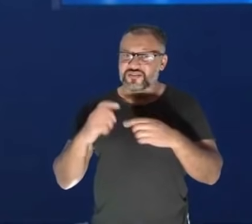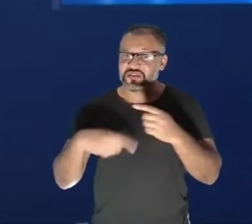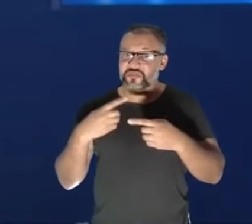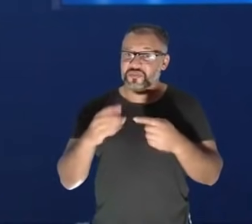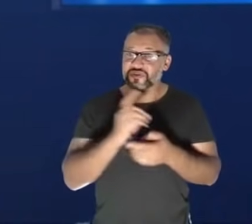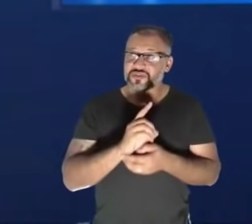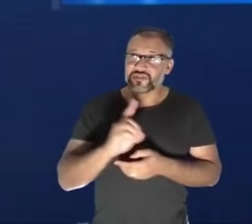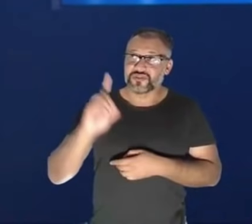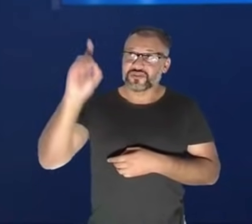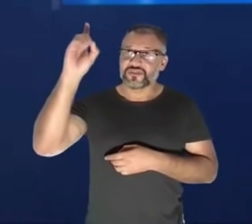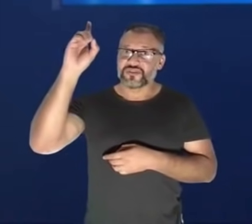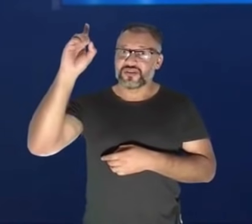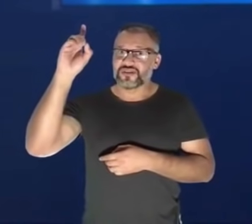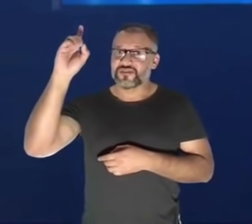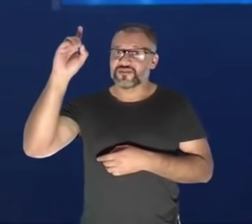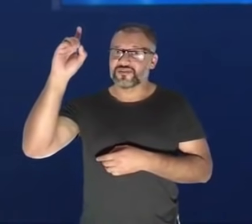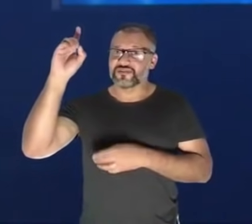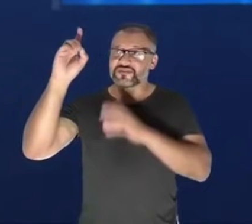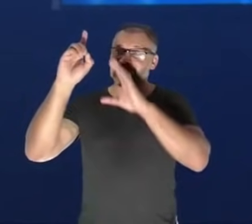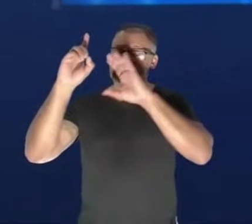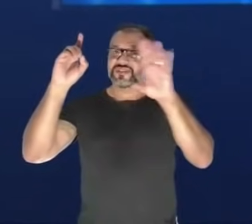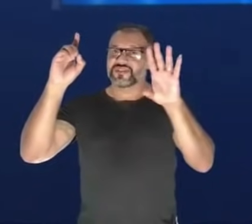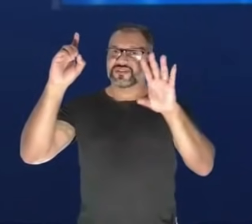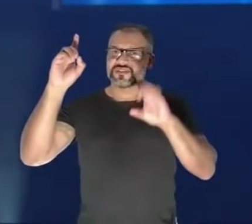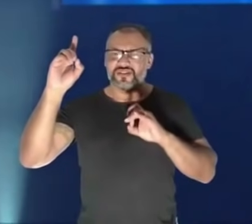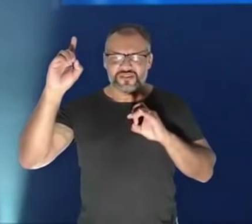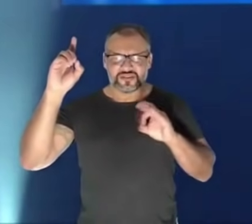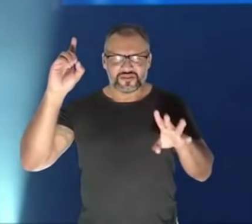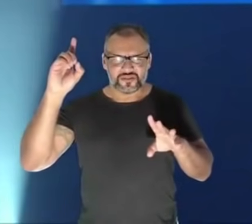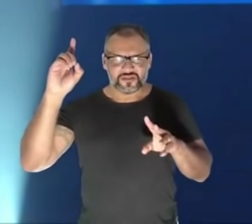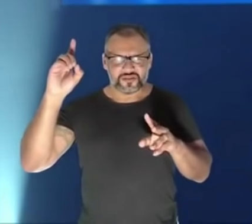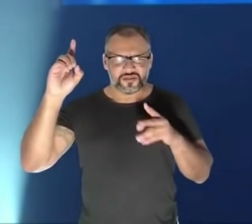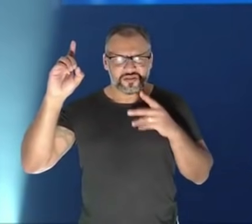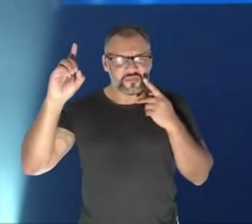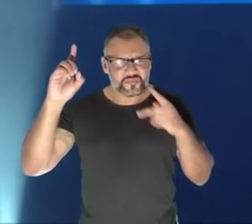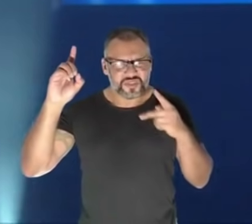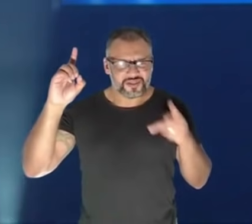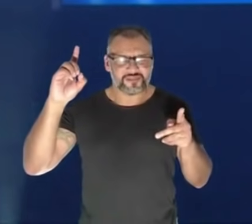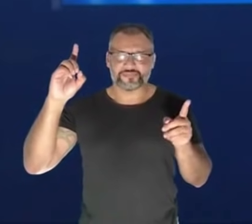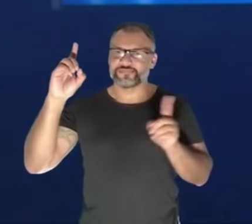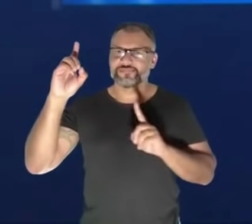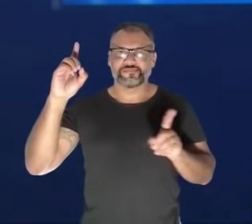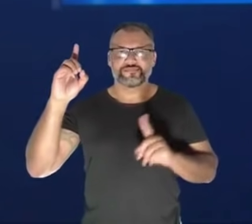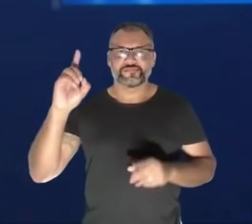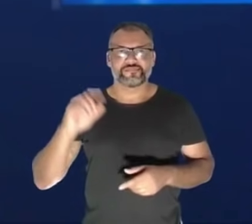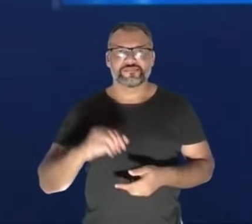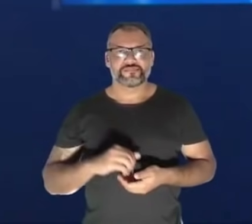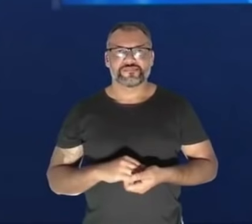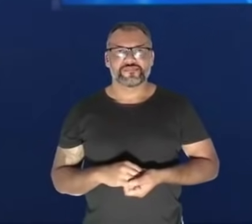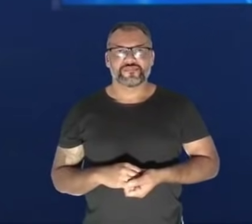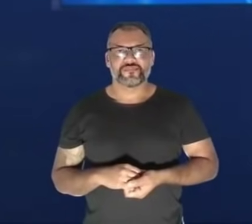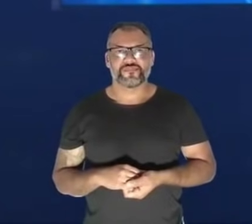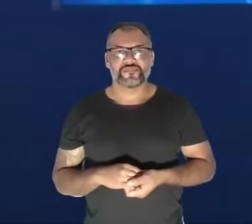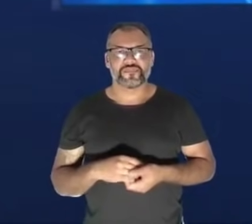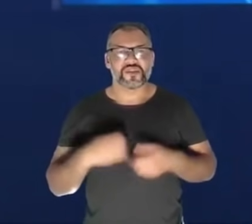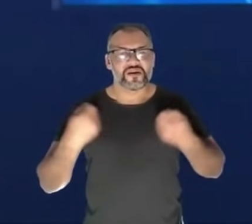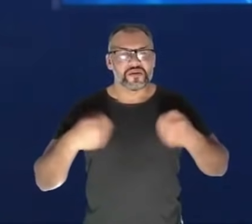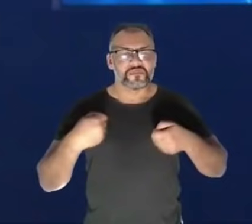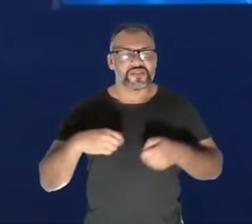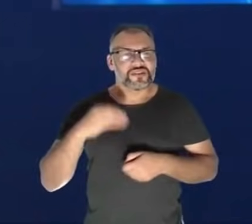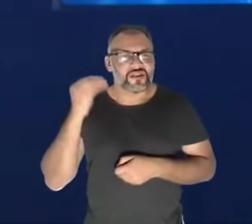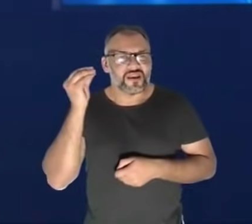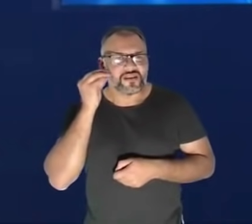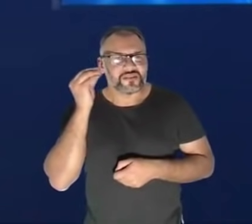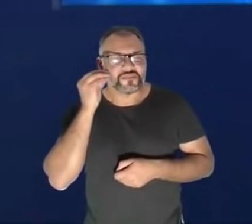que é importante na casa de Deus é suficiente para nos levar para o céu somente uma experiência com